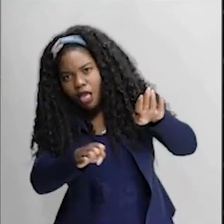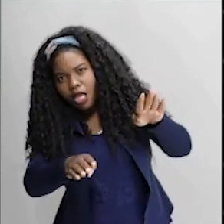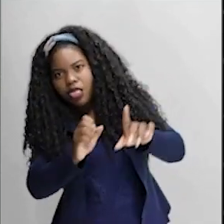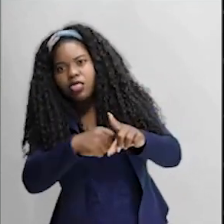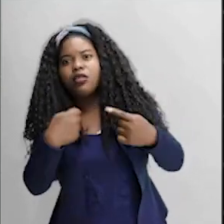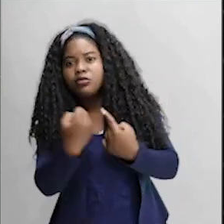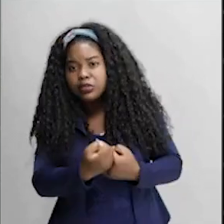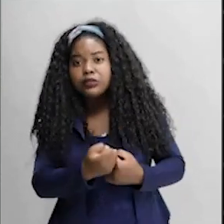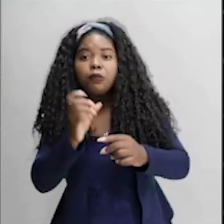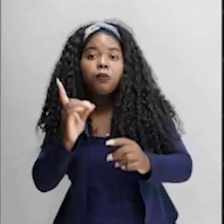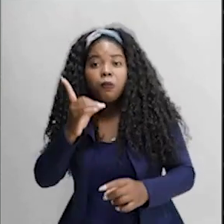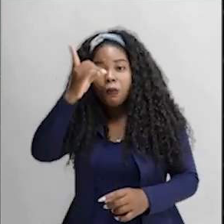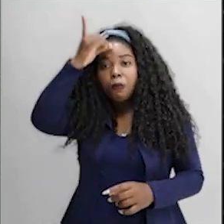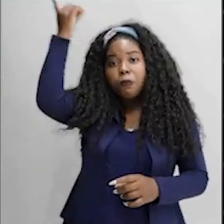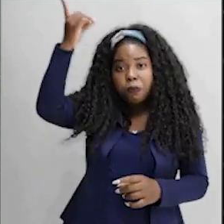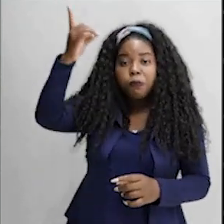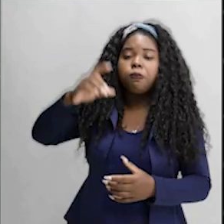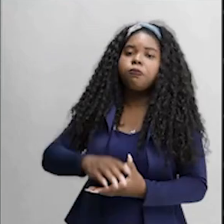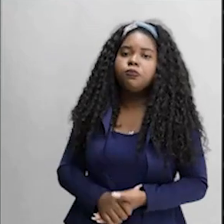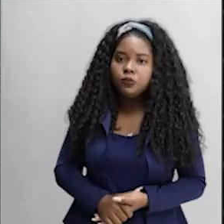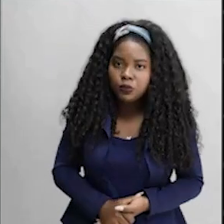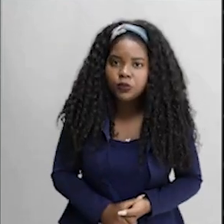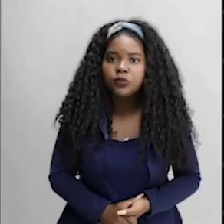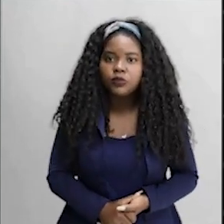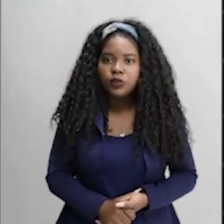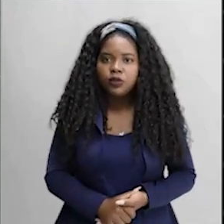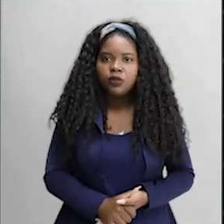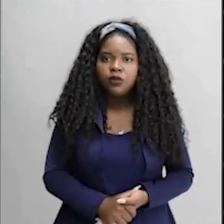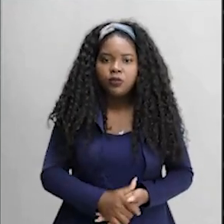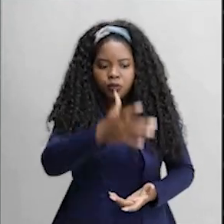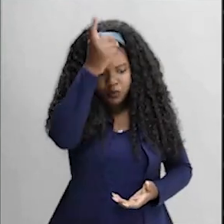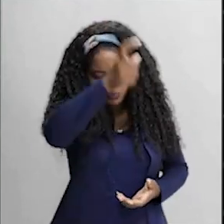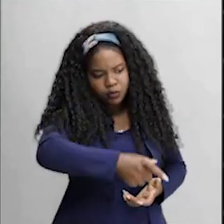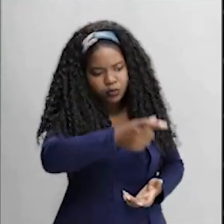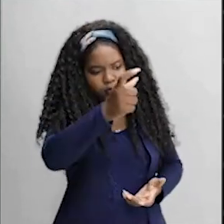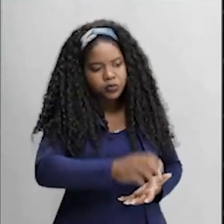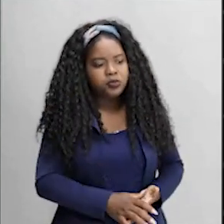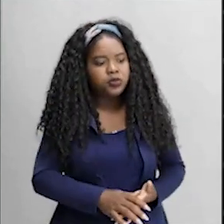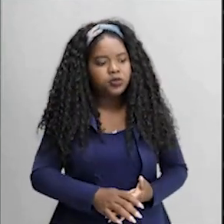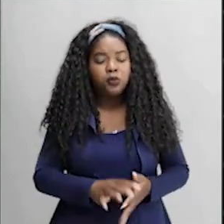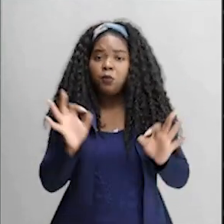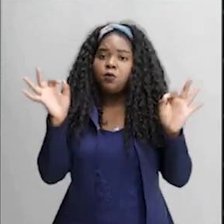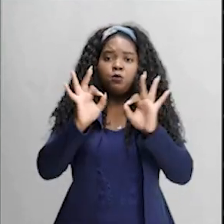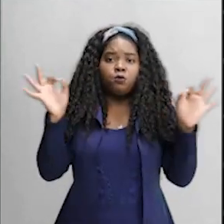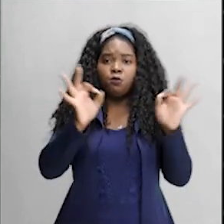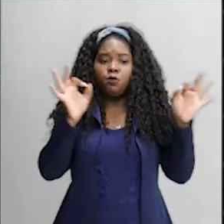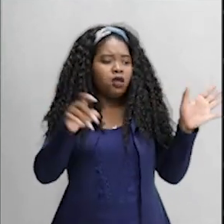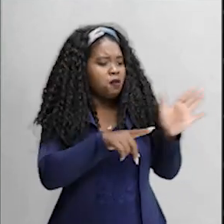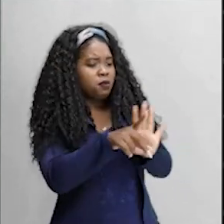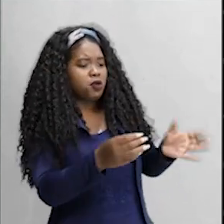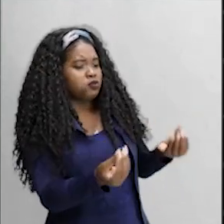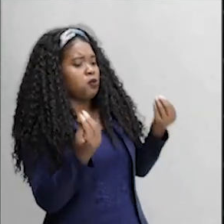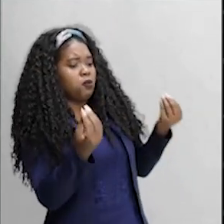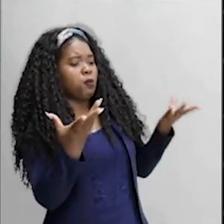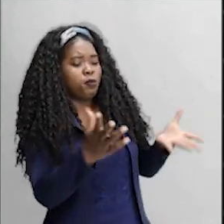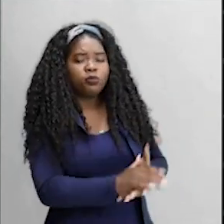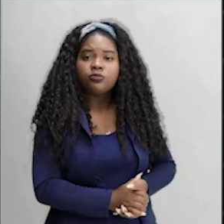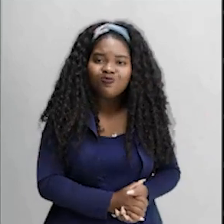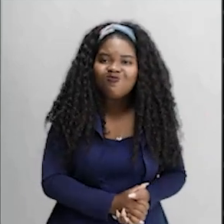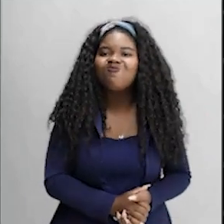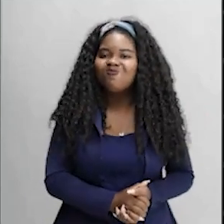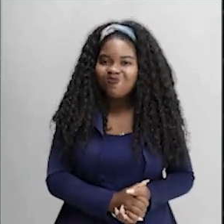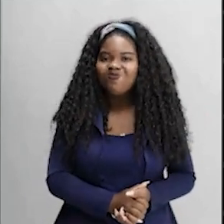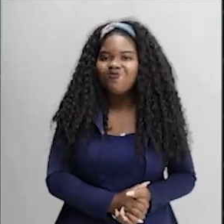foi criada, ela foi dita, ela foi gritada por alguém e ninguém contestou. Olha a expressão que Rousseau usa.